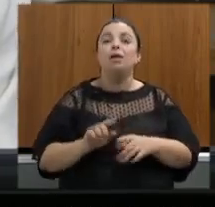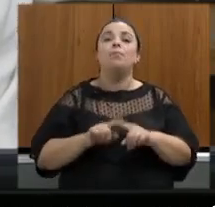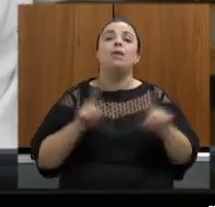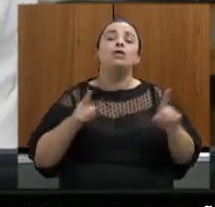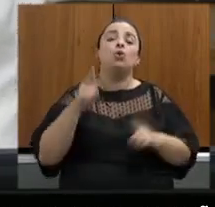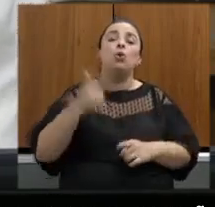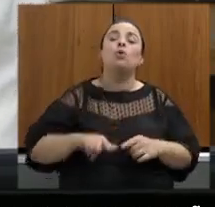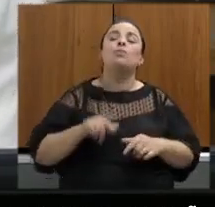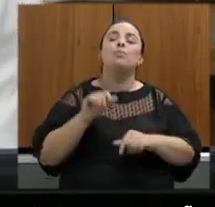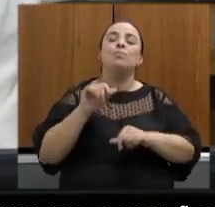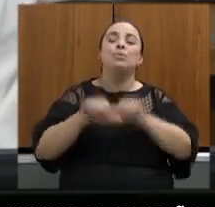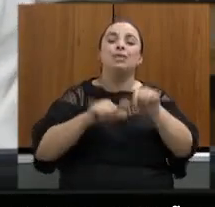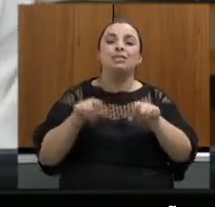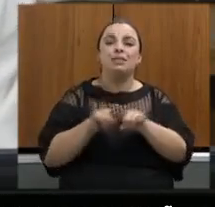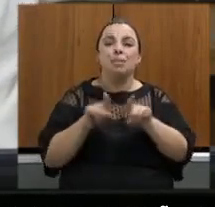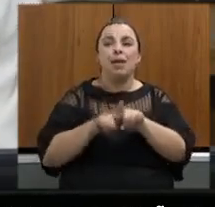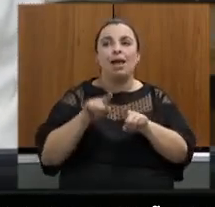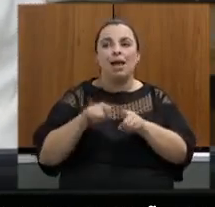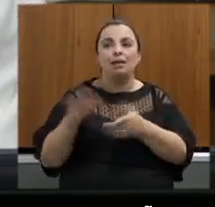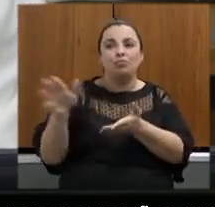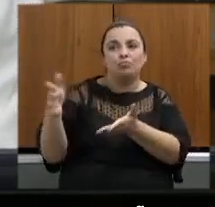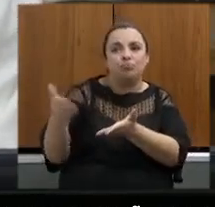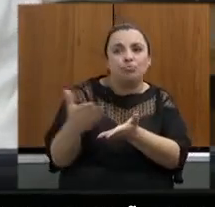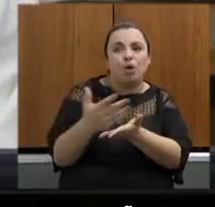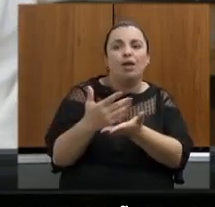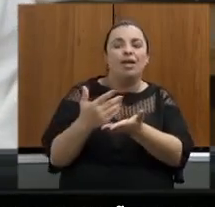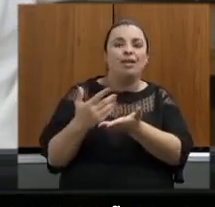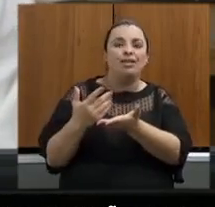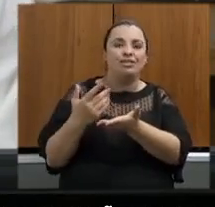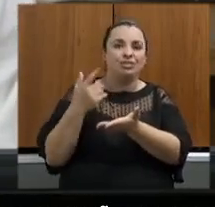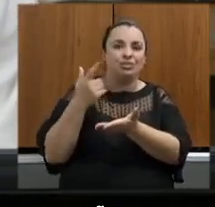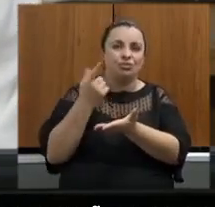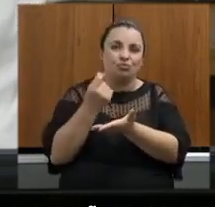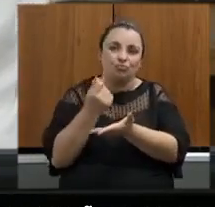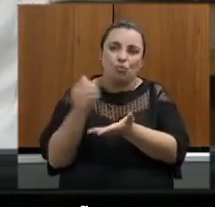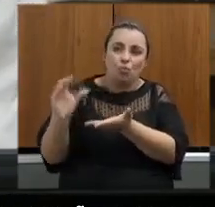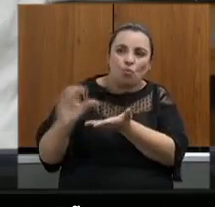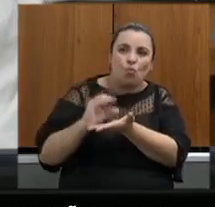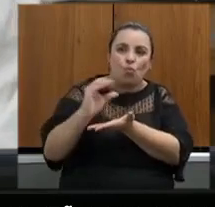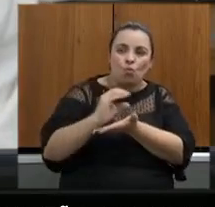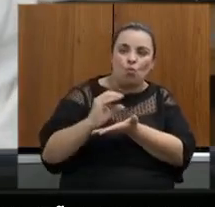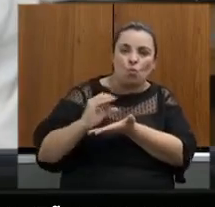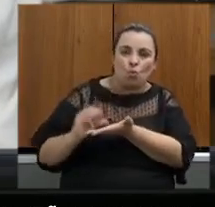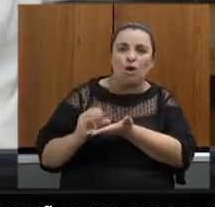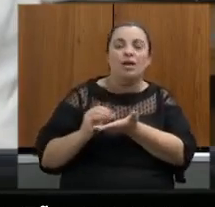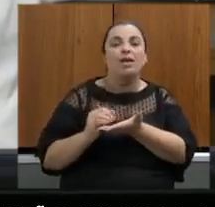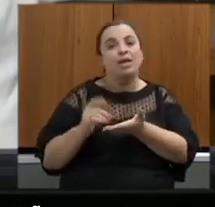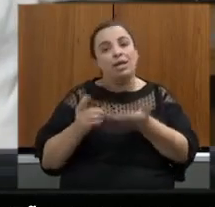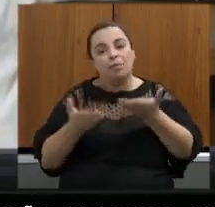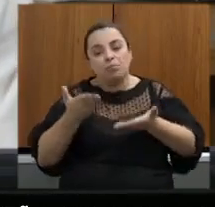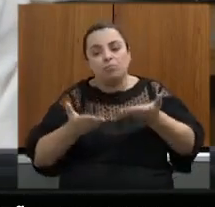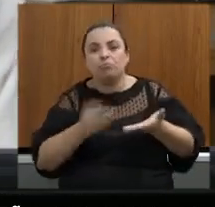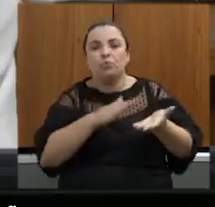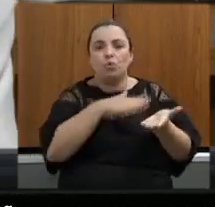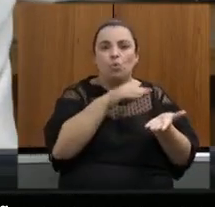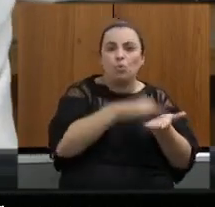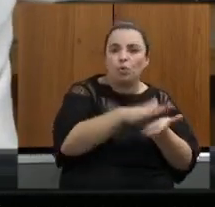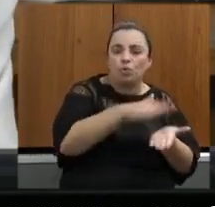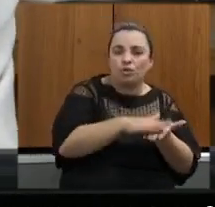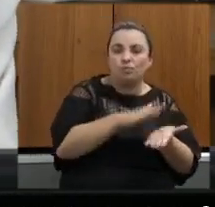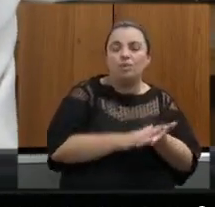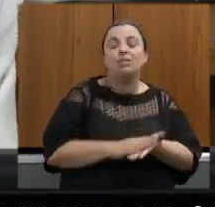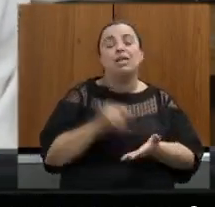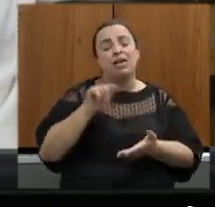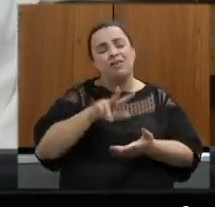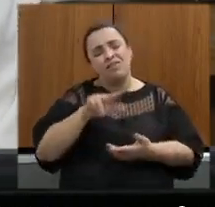das receitas seja no campo das despesas serão necessariamente de batidas nesta casa serão objeto de